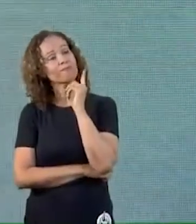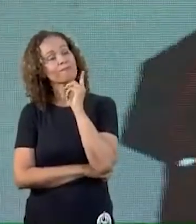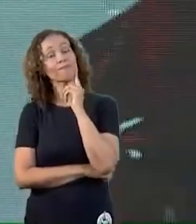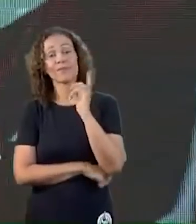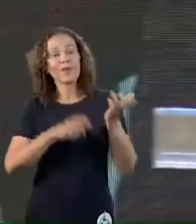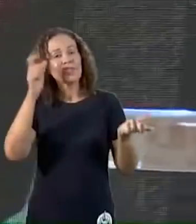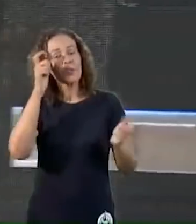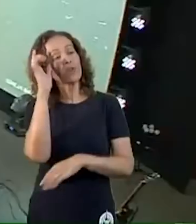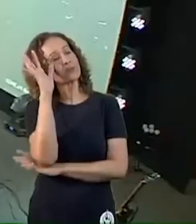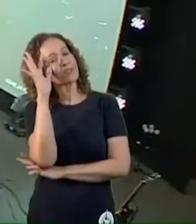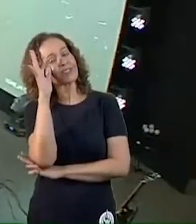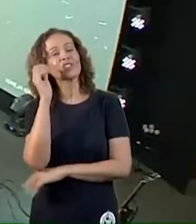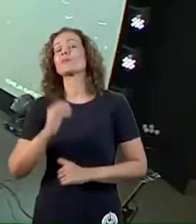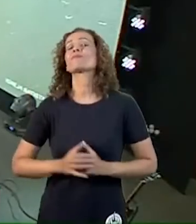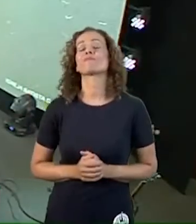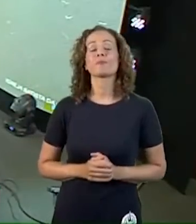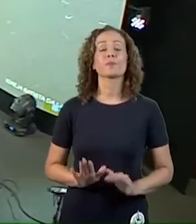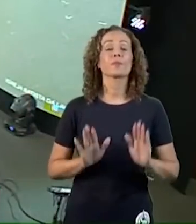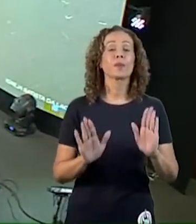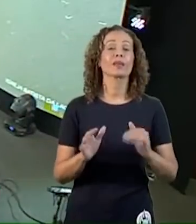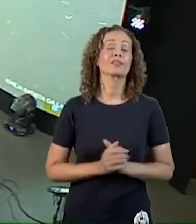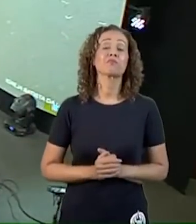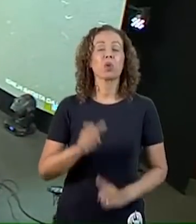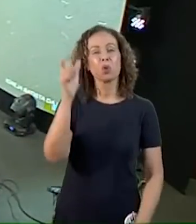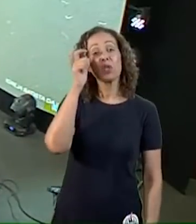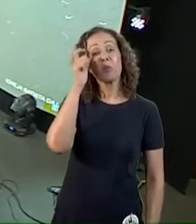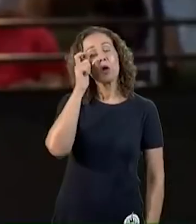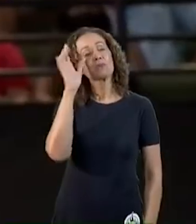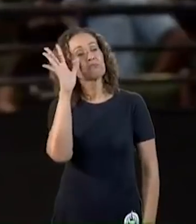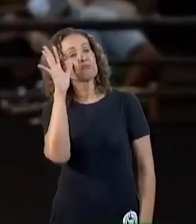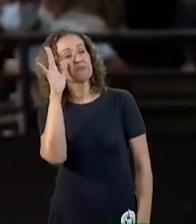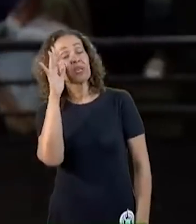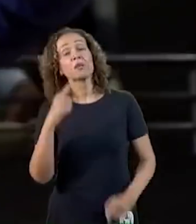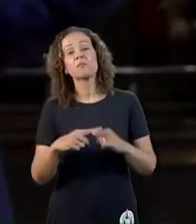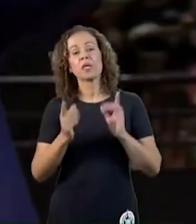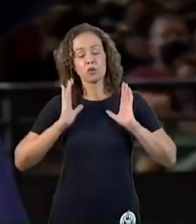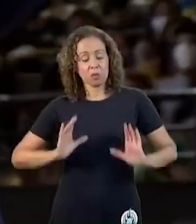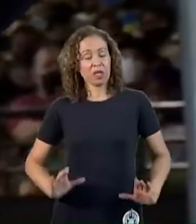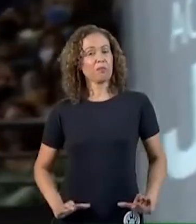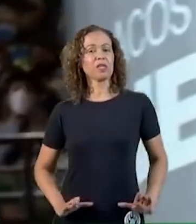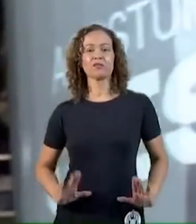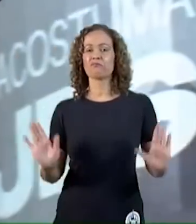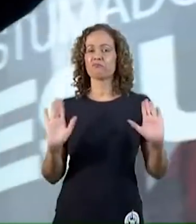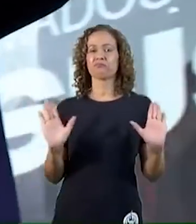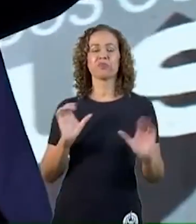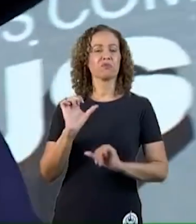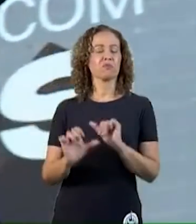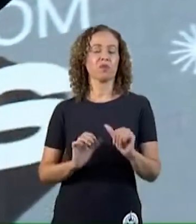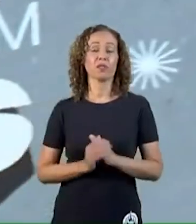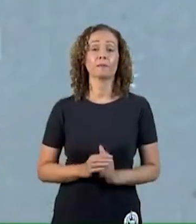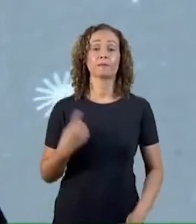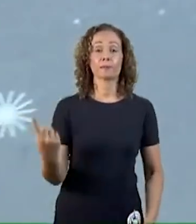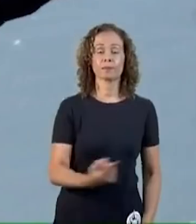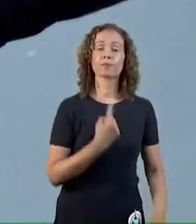Sabe o que o demônio não faz? Pratica. A única diferença entre nós e um demônio nessa manhã é que para nós Jesus não é comum,